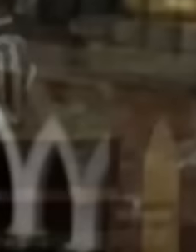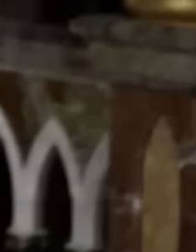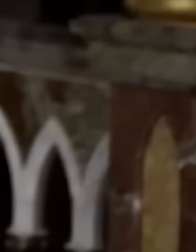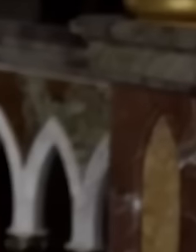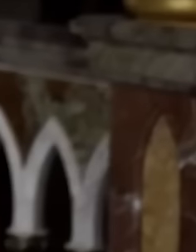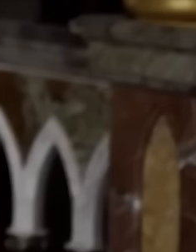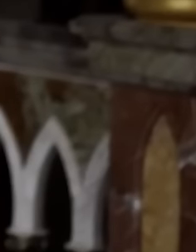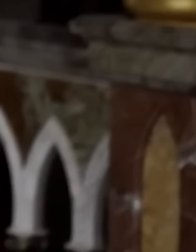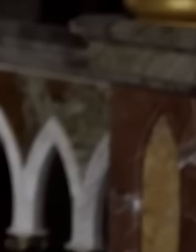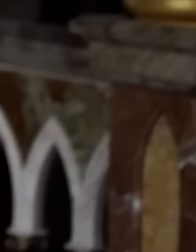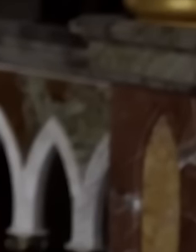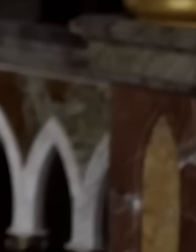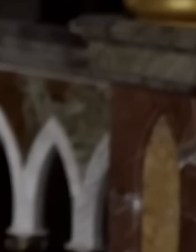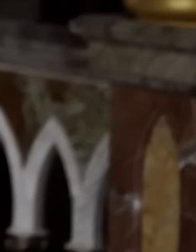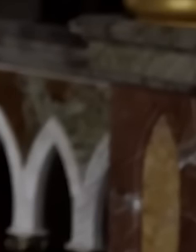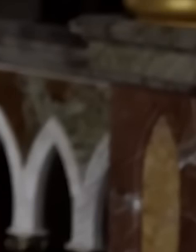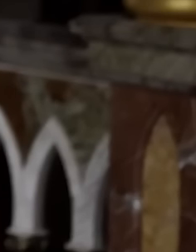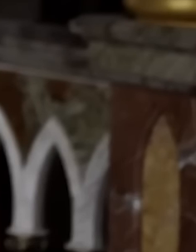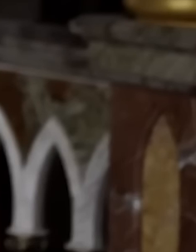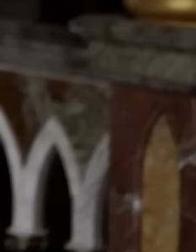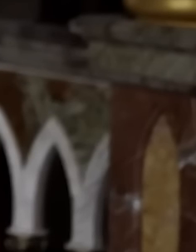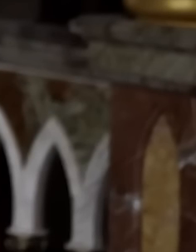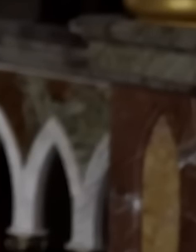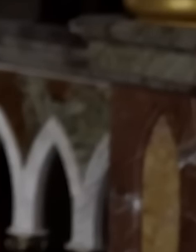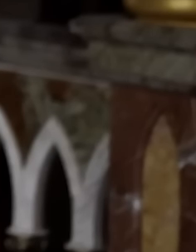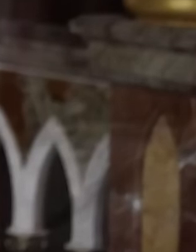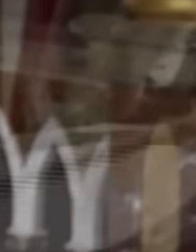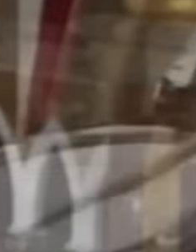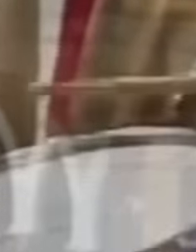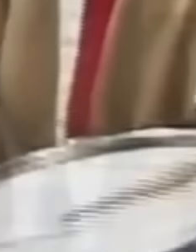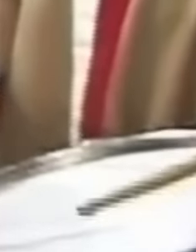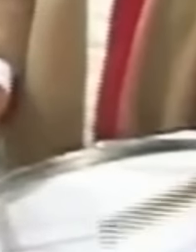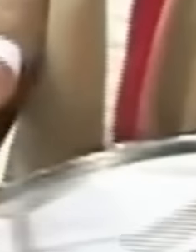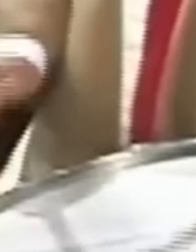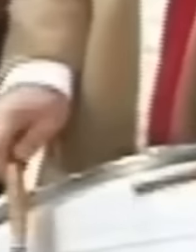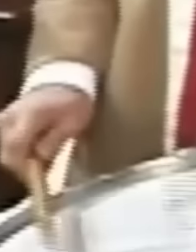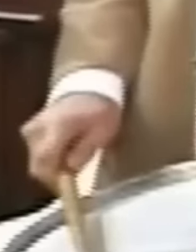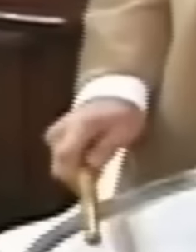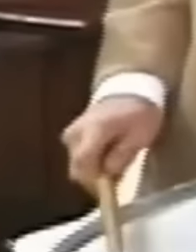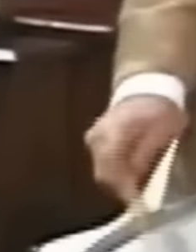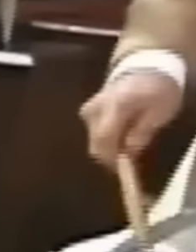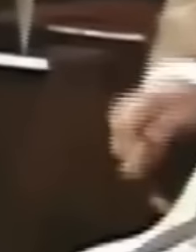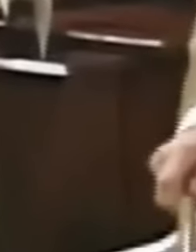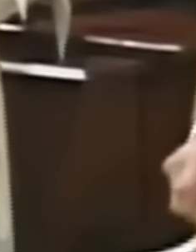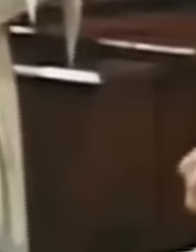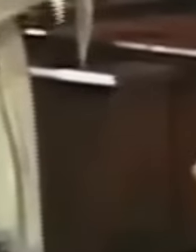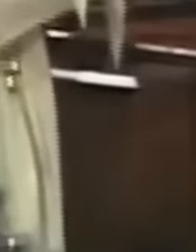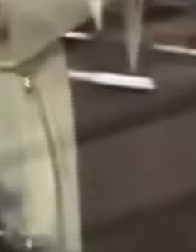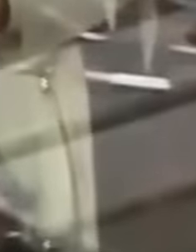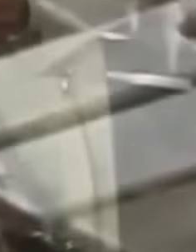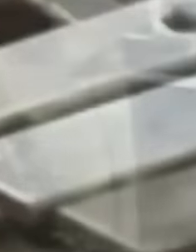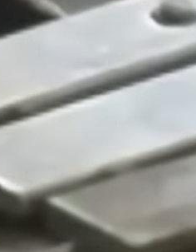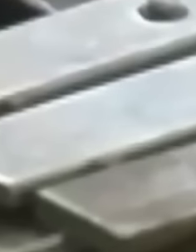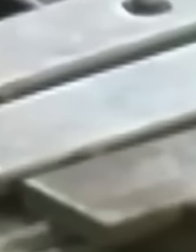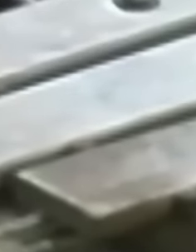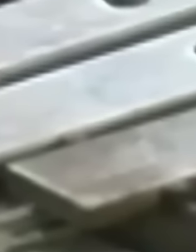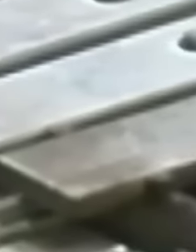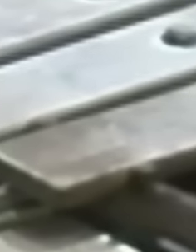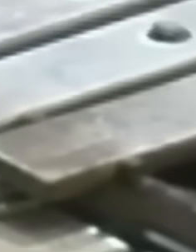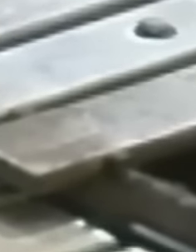o Monsenhor João quis fazer uma forma de apostolado especial através da música. Ele quis evangelizar através da música.